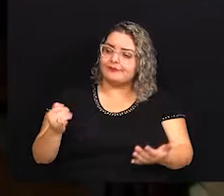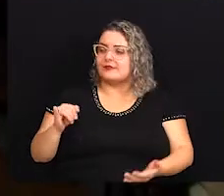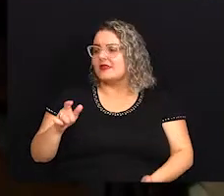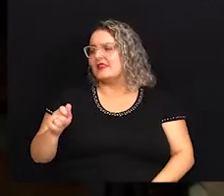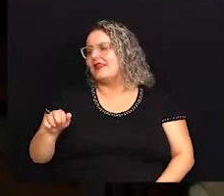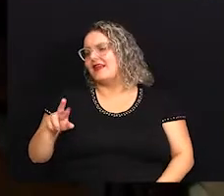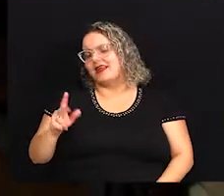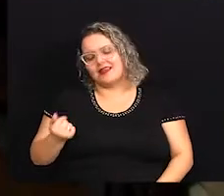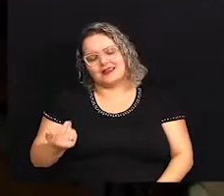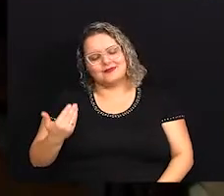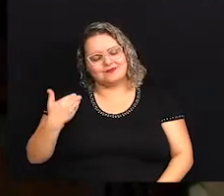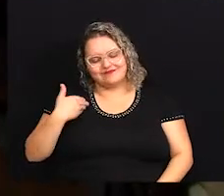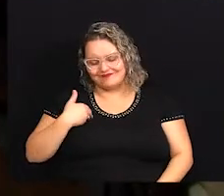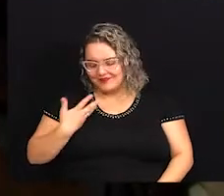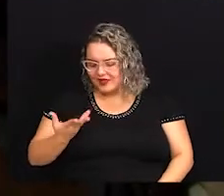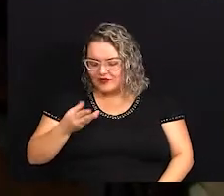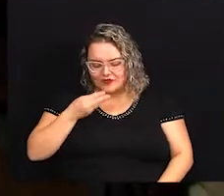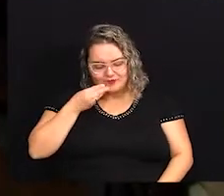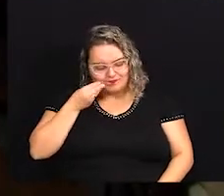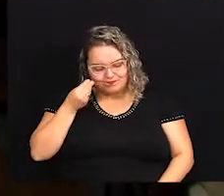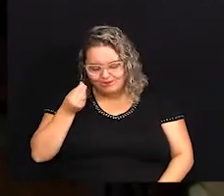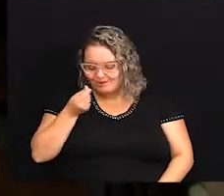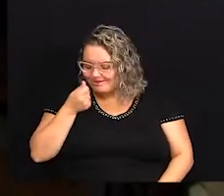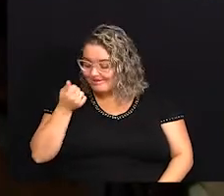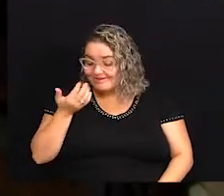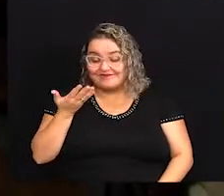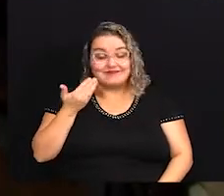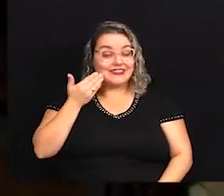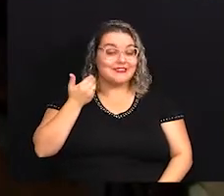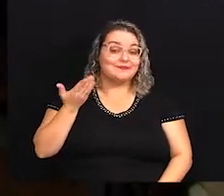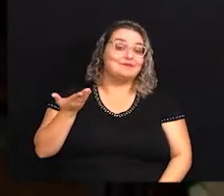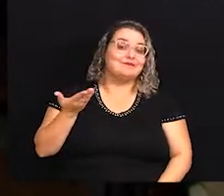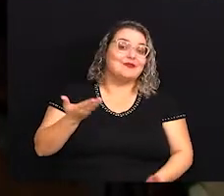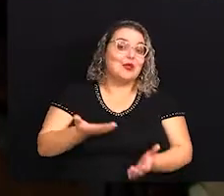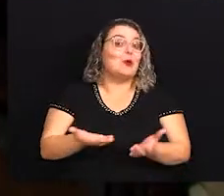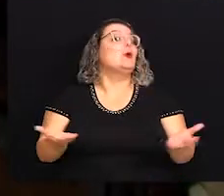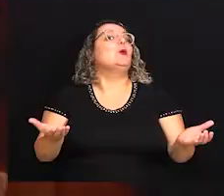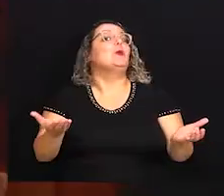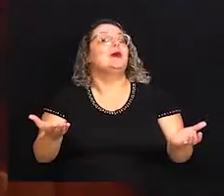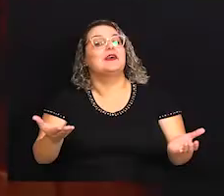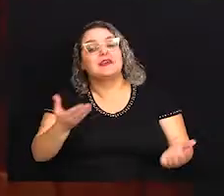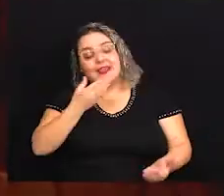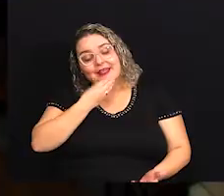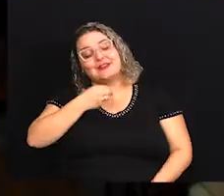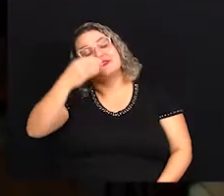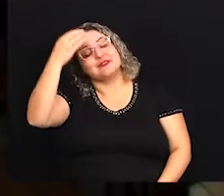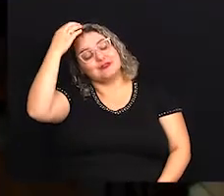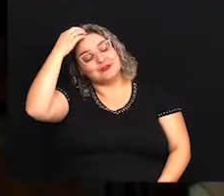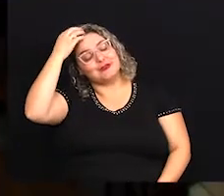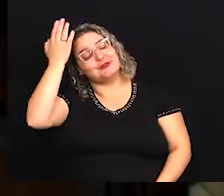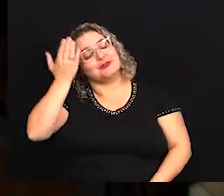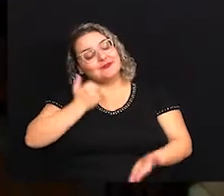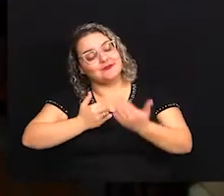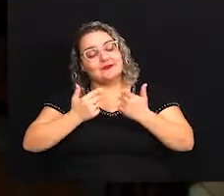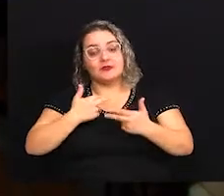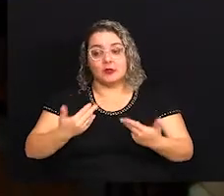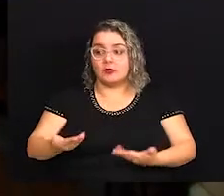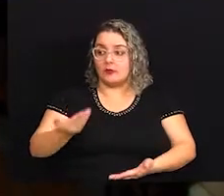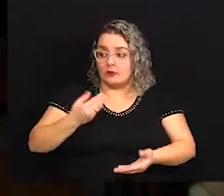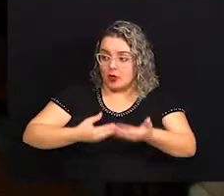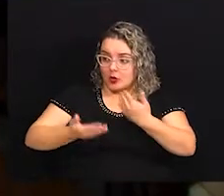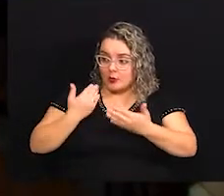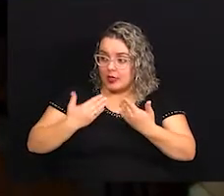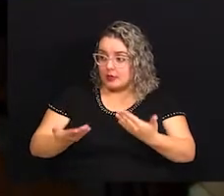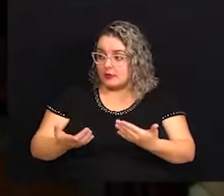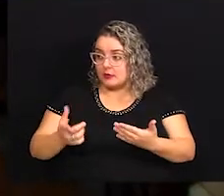Yara, é a parte que eu vou aqui, ó, degustar, experimentar, né? O banquete dos reis. Sim. E aí, enquanto eu vou me servir, gente,